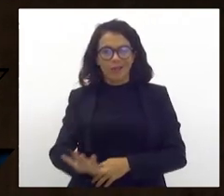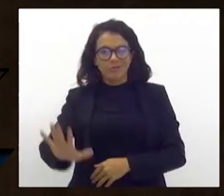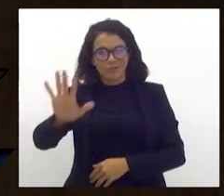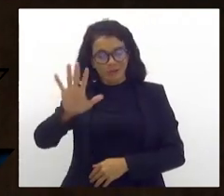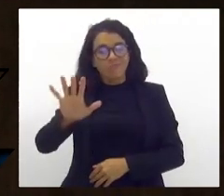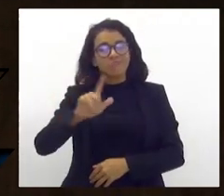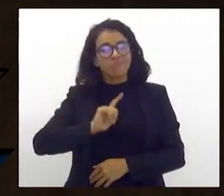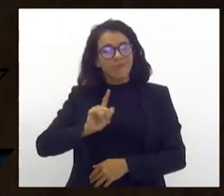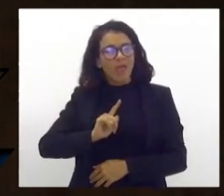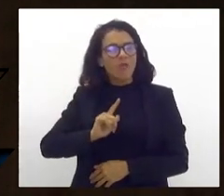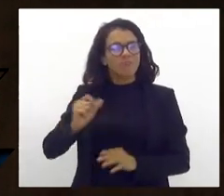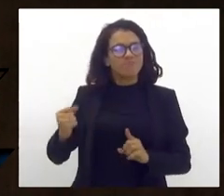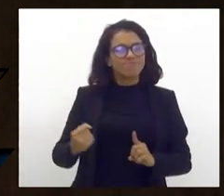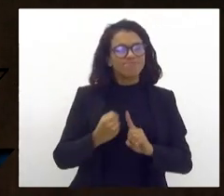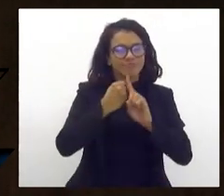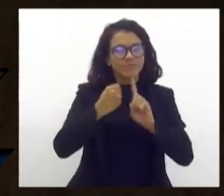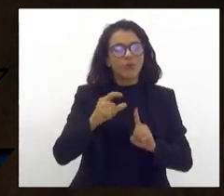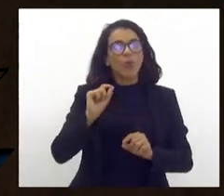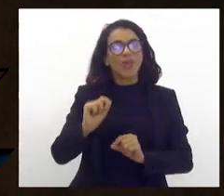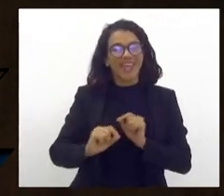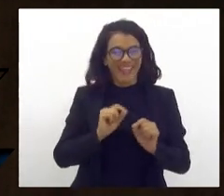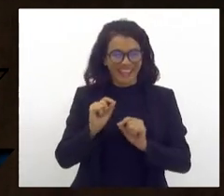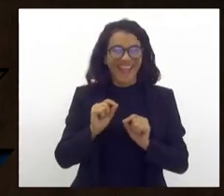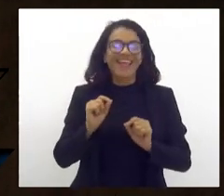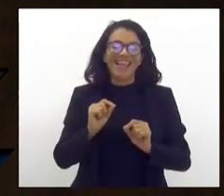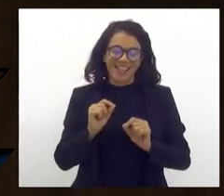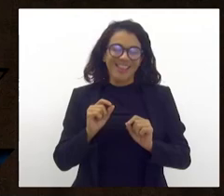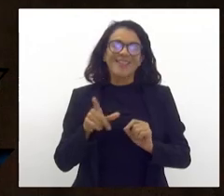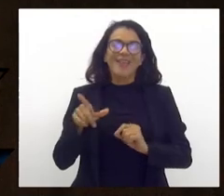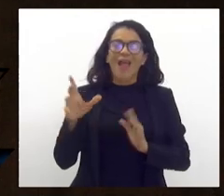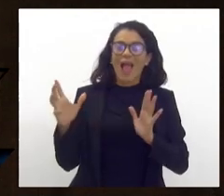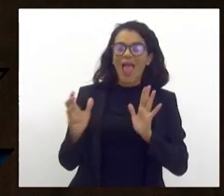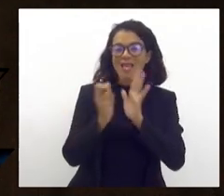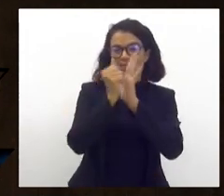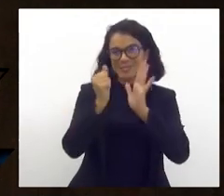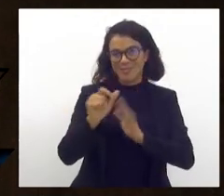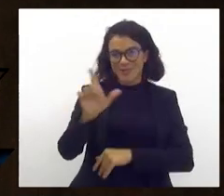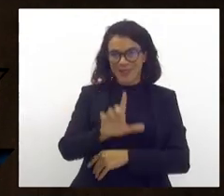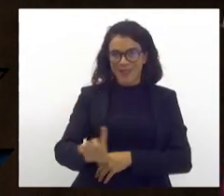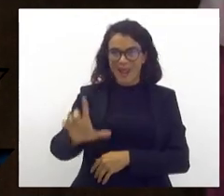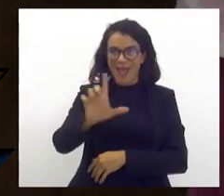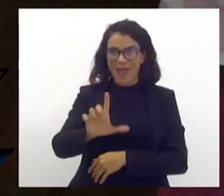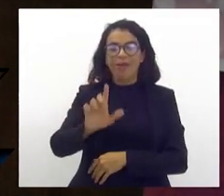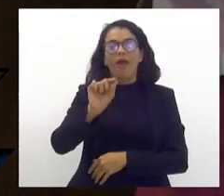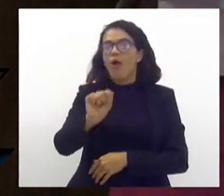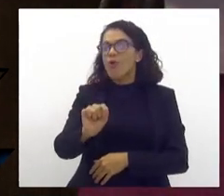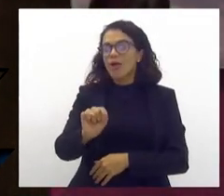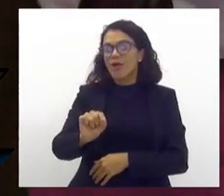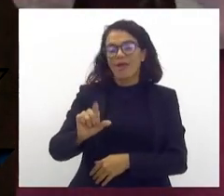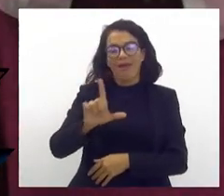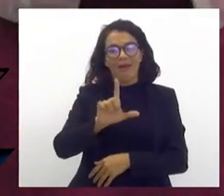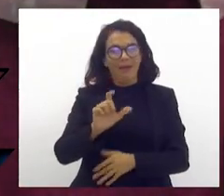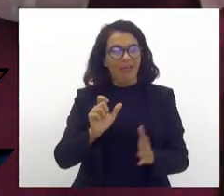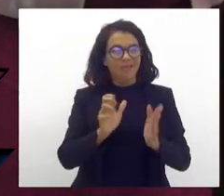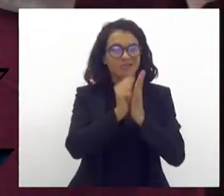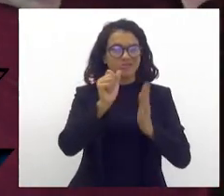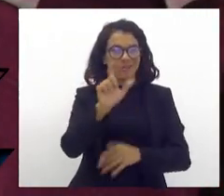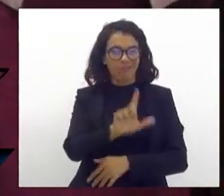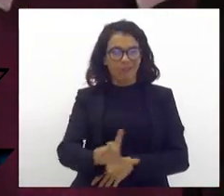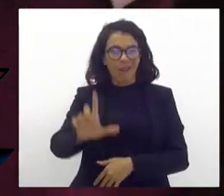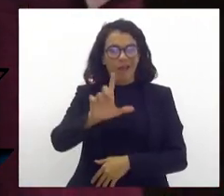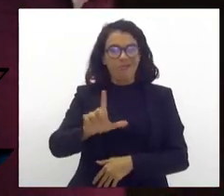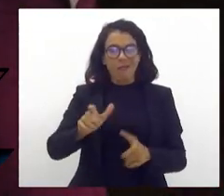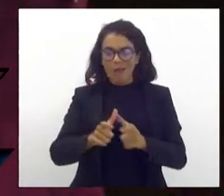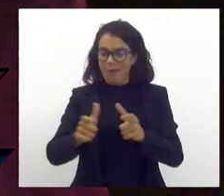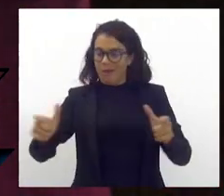nós tenhamos marcada e registrada a presença do registro literário, que é o registro literário da maior parcela do